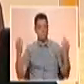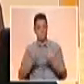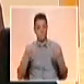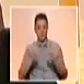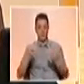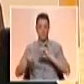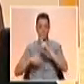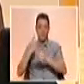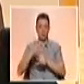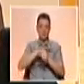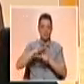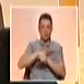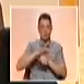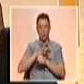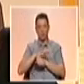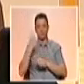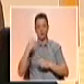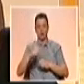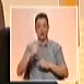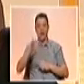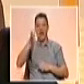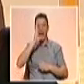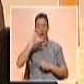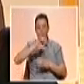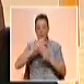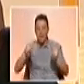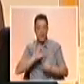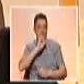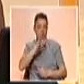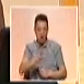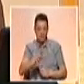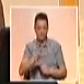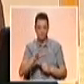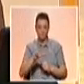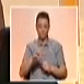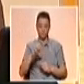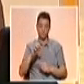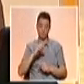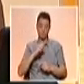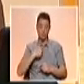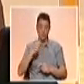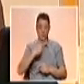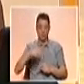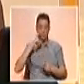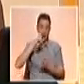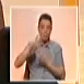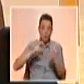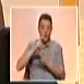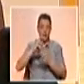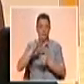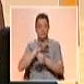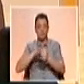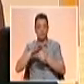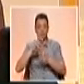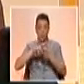há outras situações em que, pura e simplesmente, a água não tem qualidade. E então temos que ir procurar